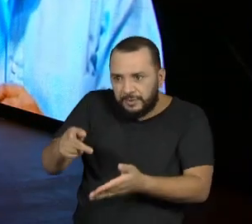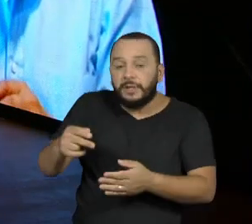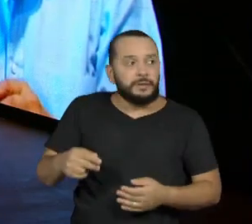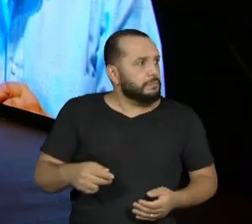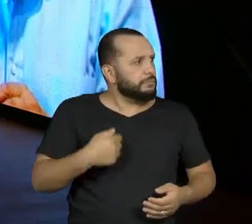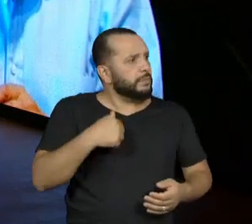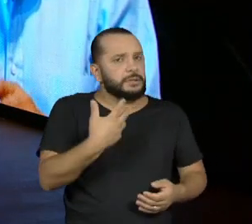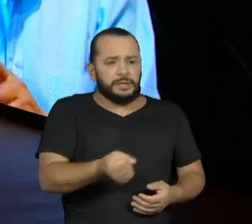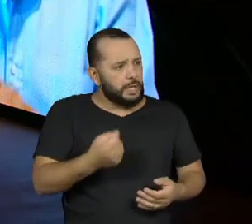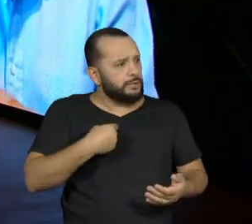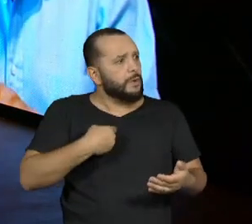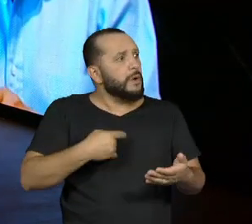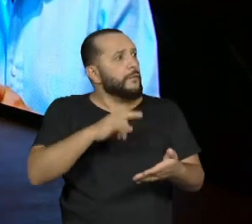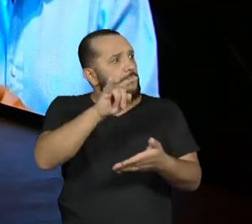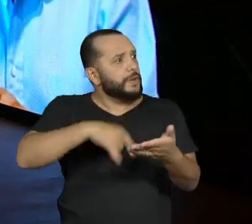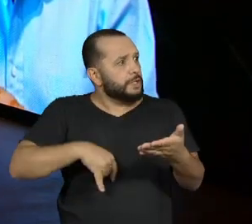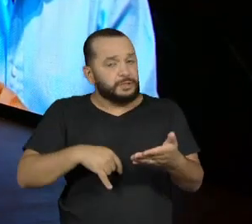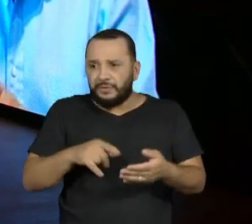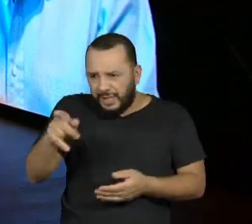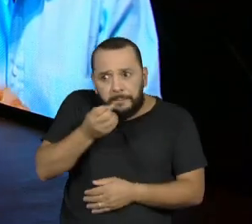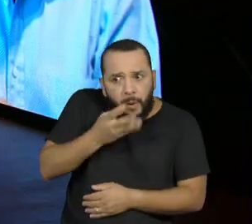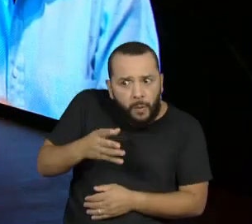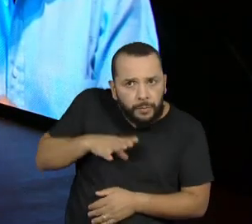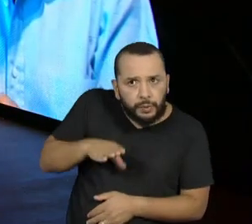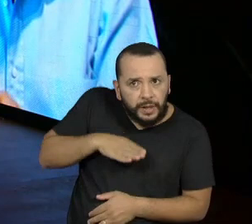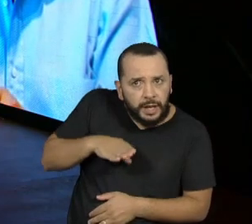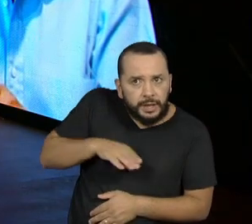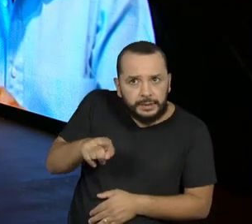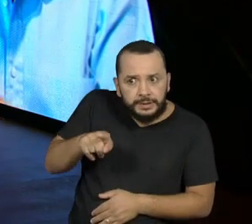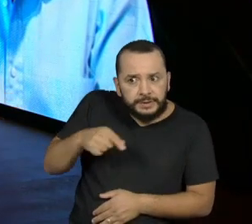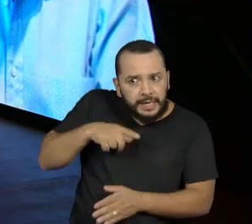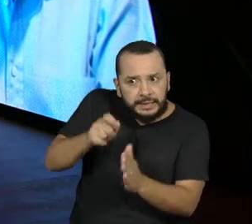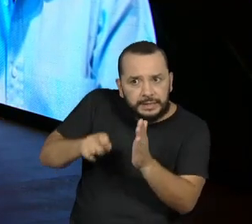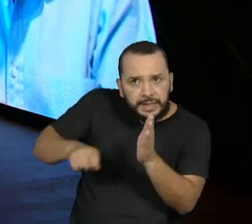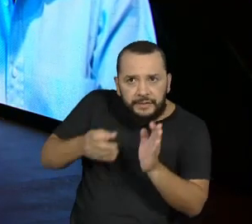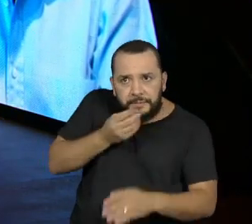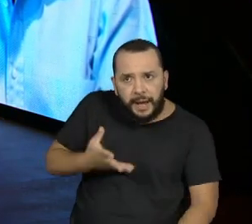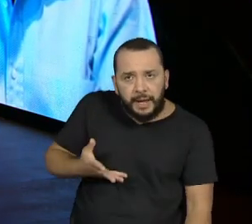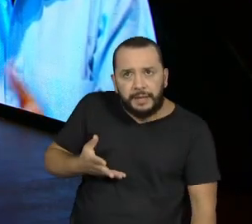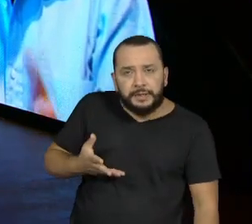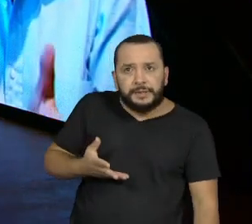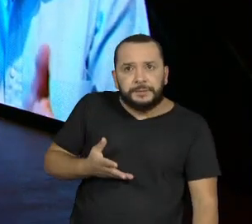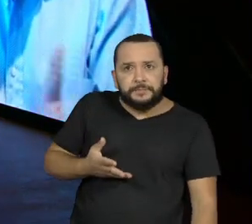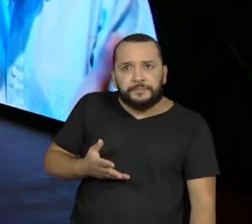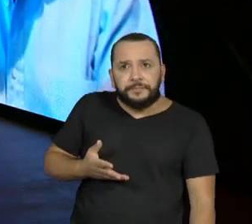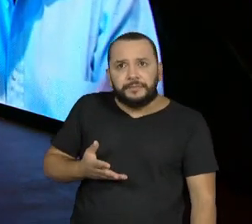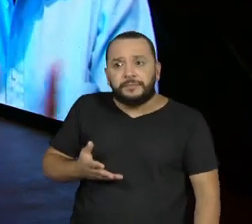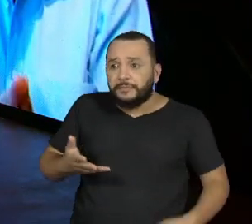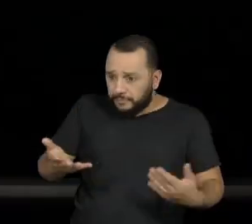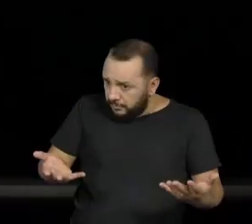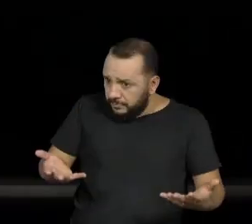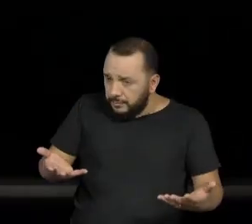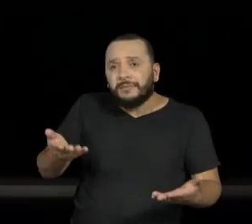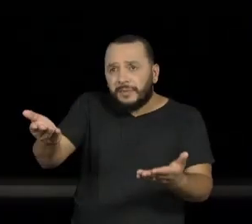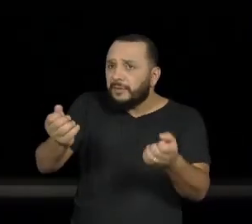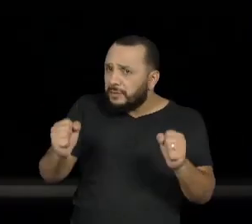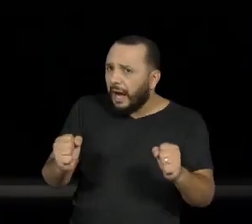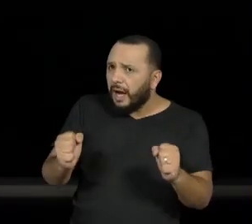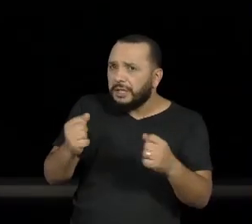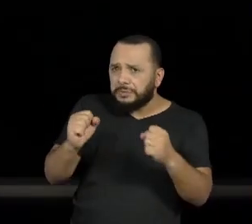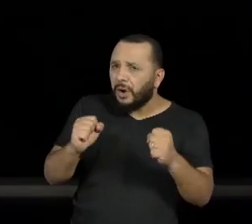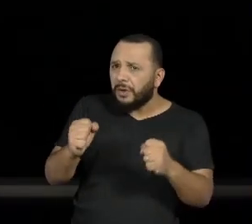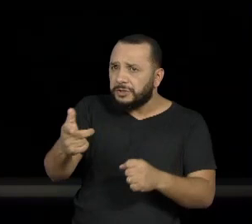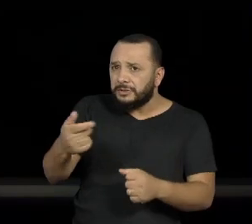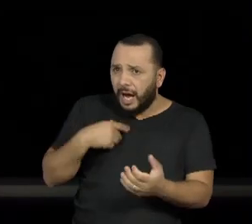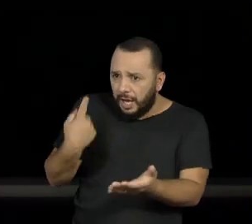lá, você é bom no português, você escreve bem, então, tudo para você.